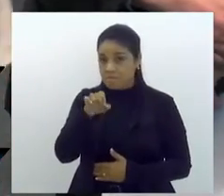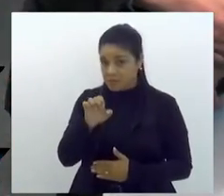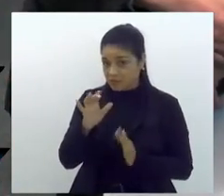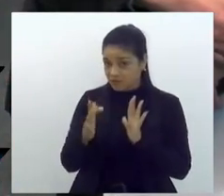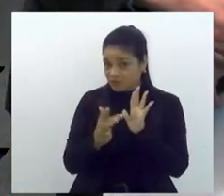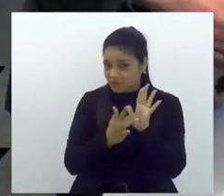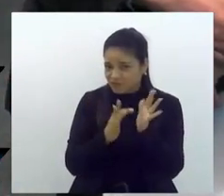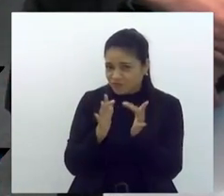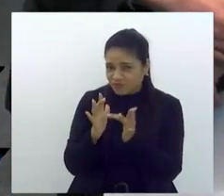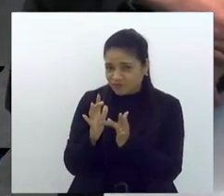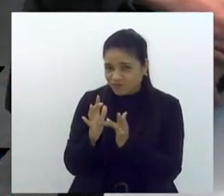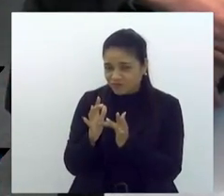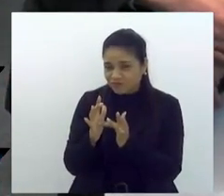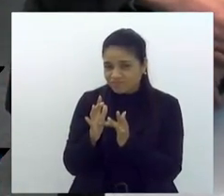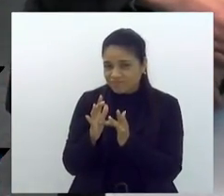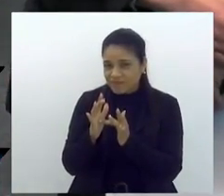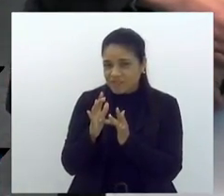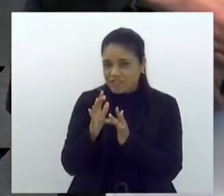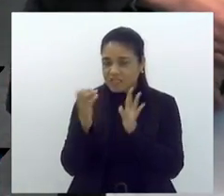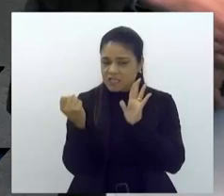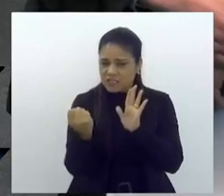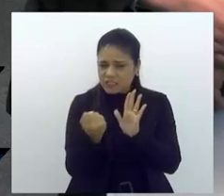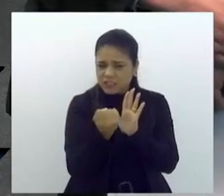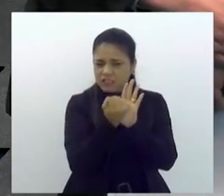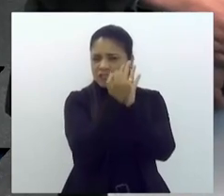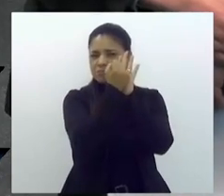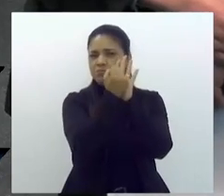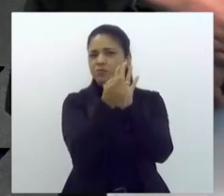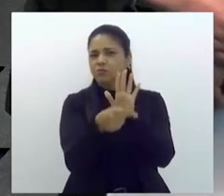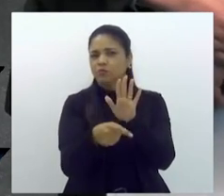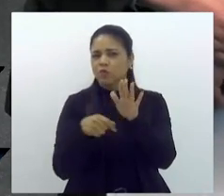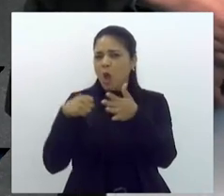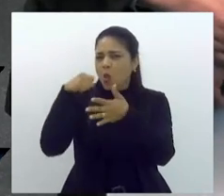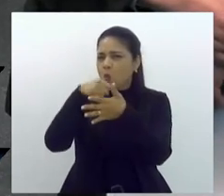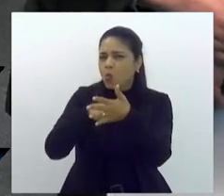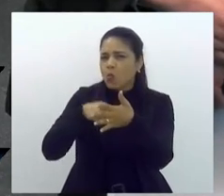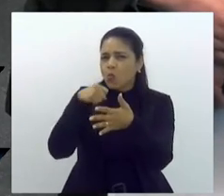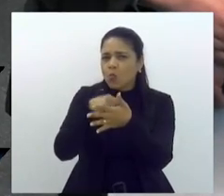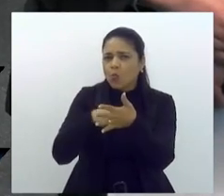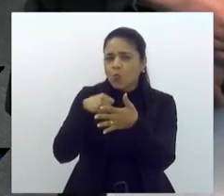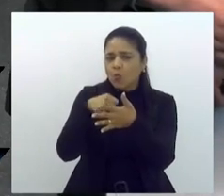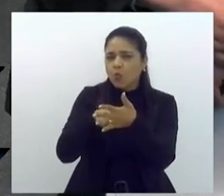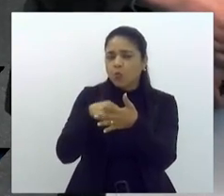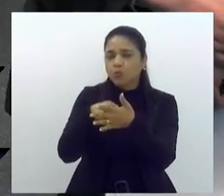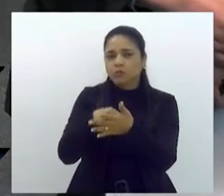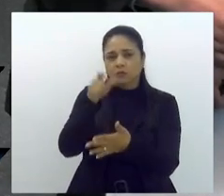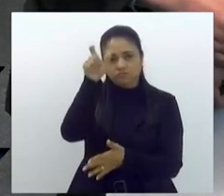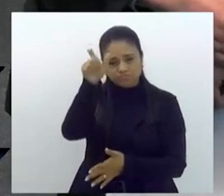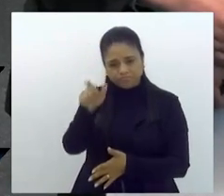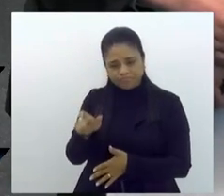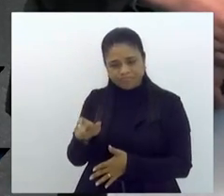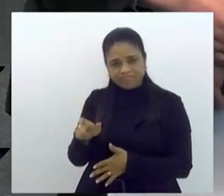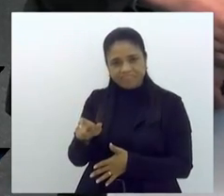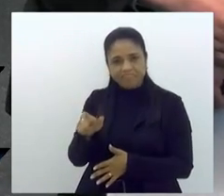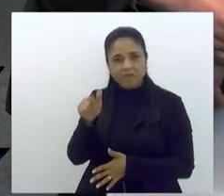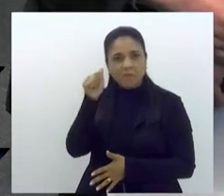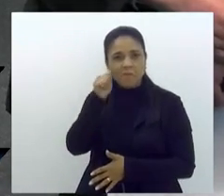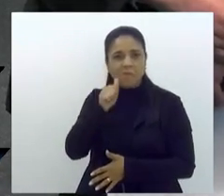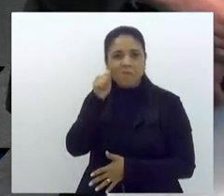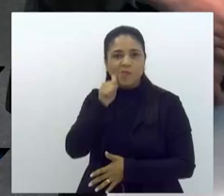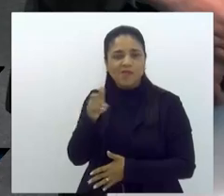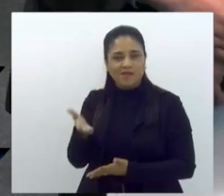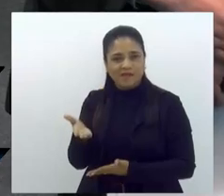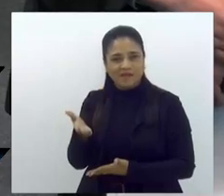é o símbolo do arquétipo da luta da mulher as